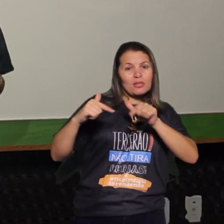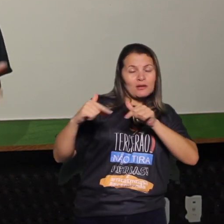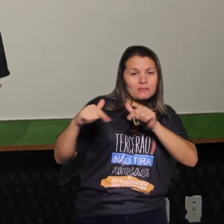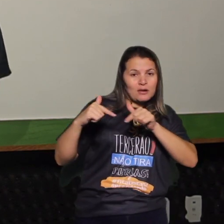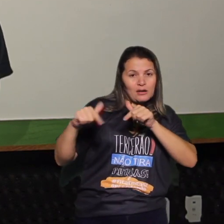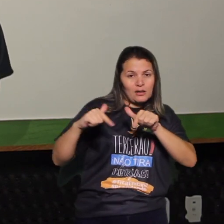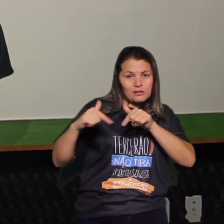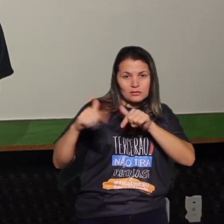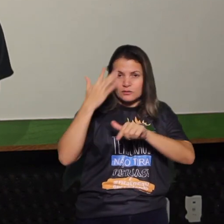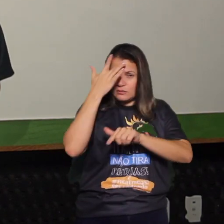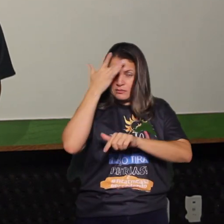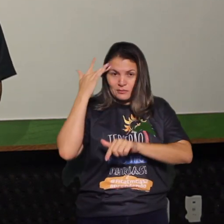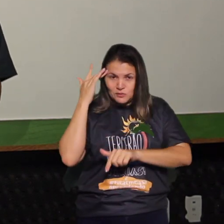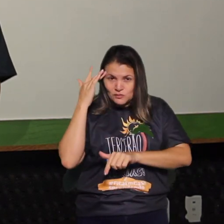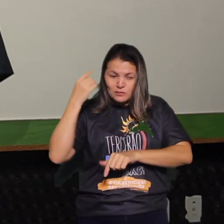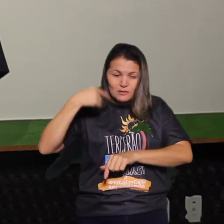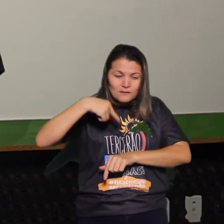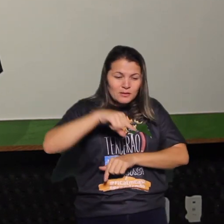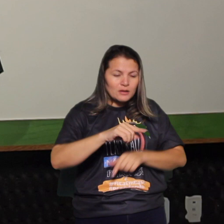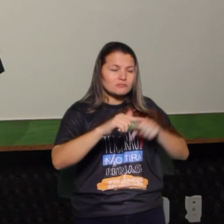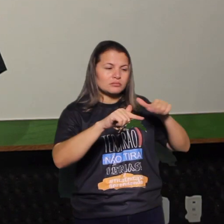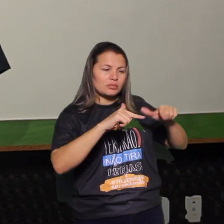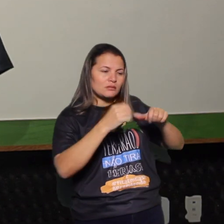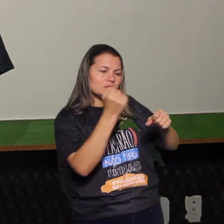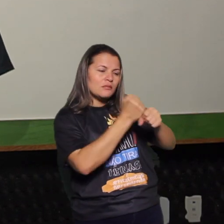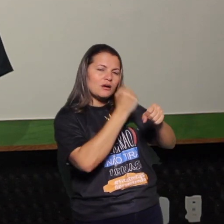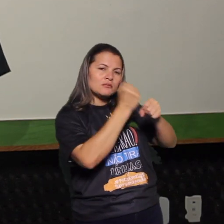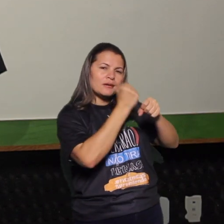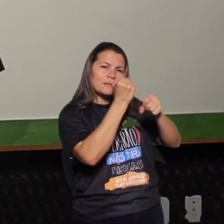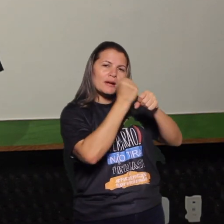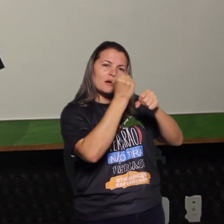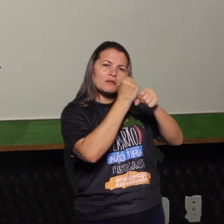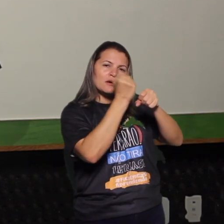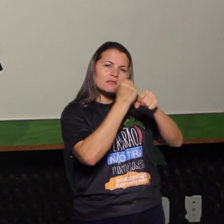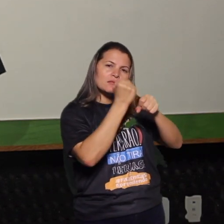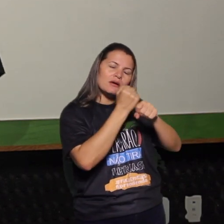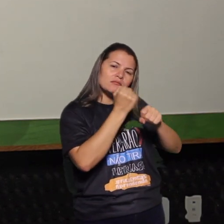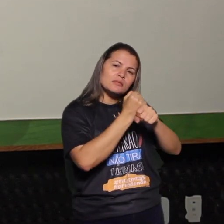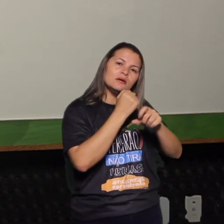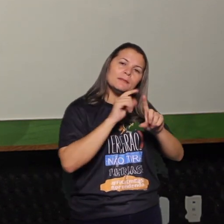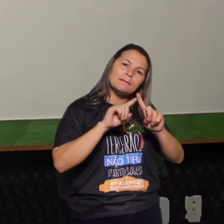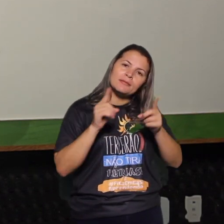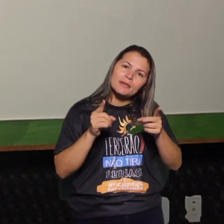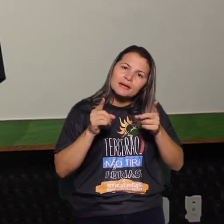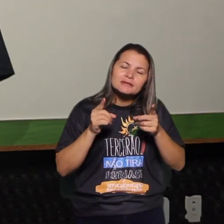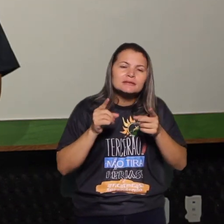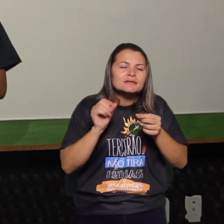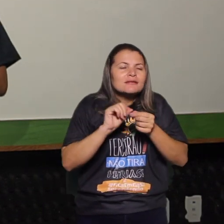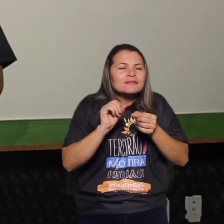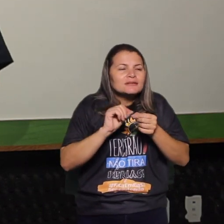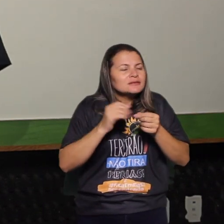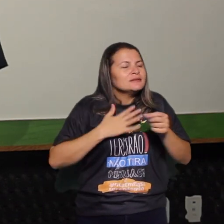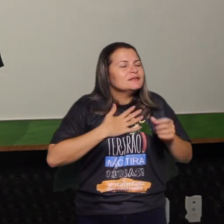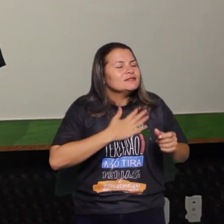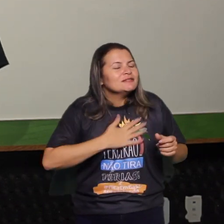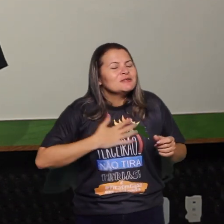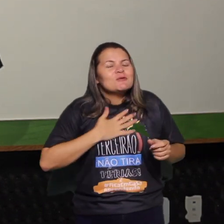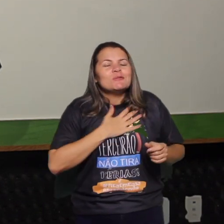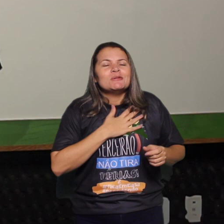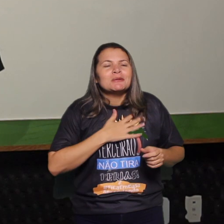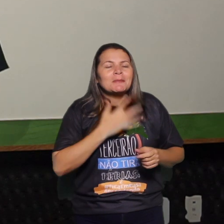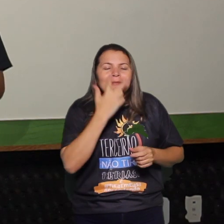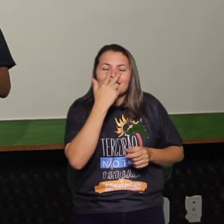que vai para o seu ambiente de trabalho, uma construção, por exemplo, está lá por cima, mas ele está fazendo com